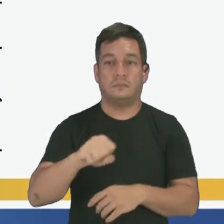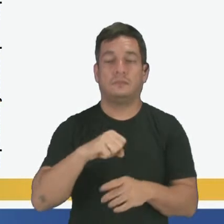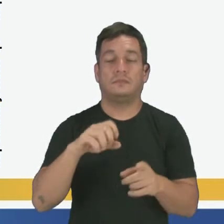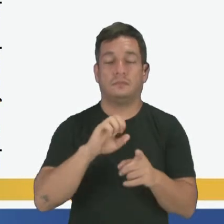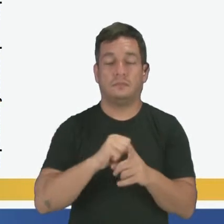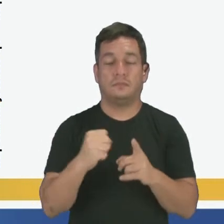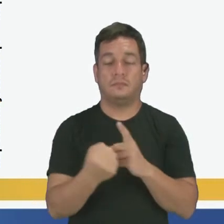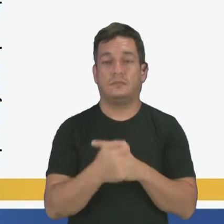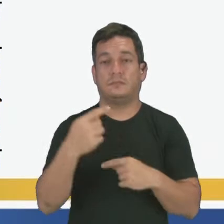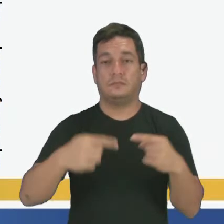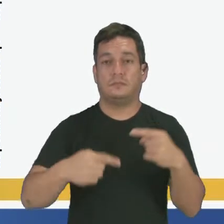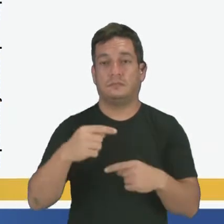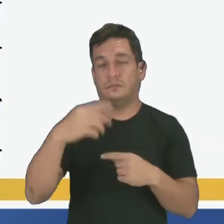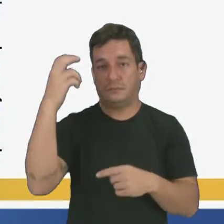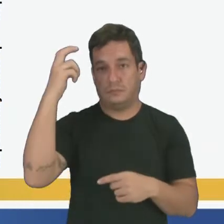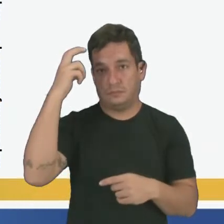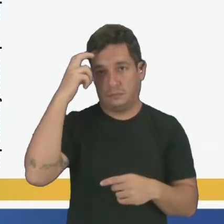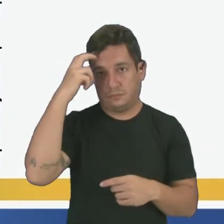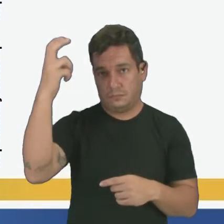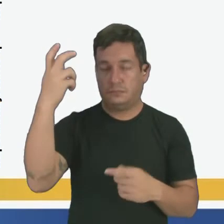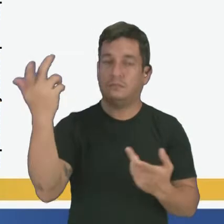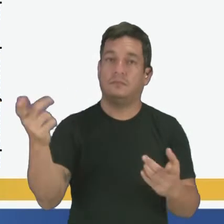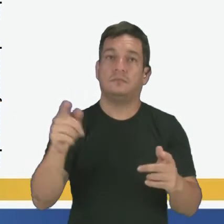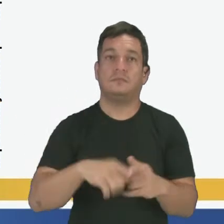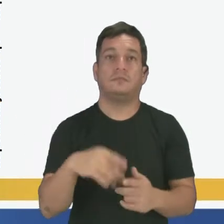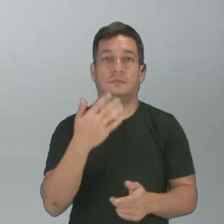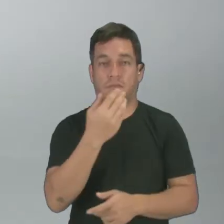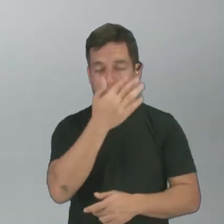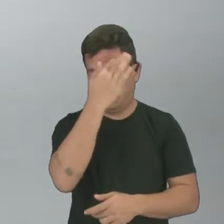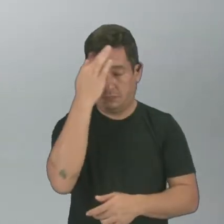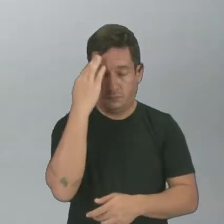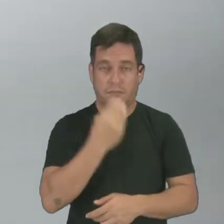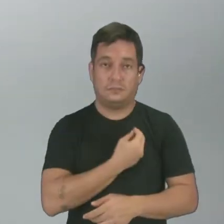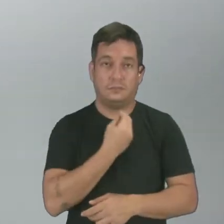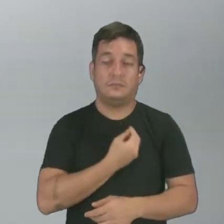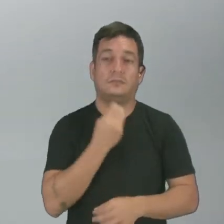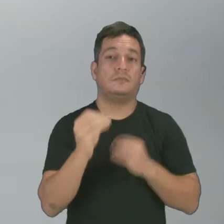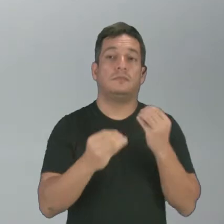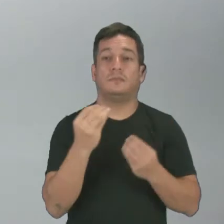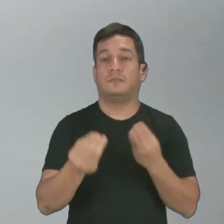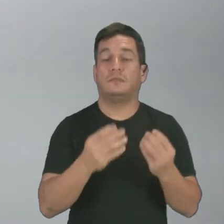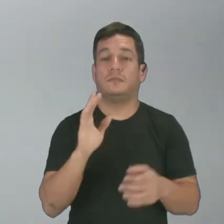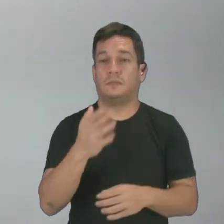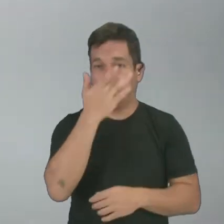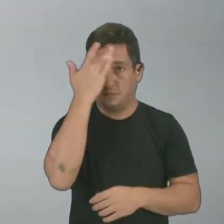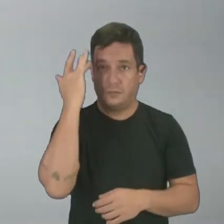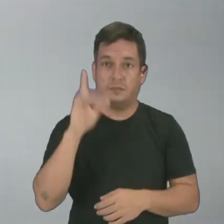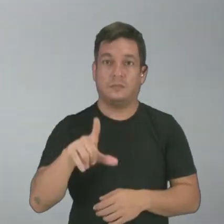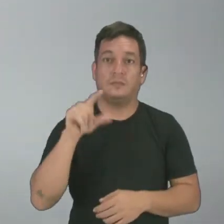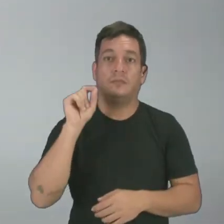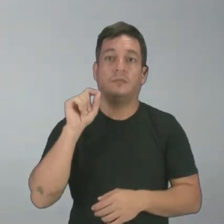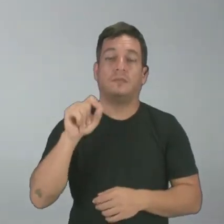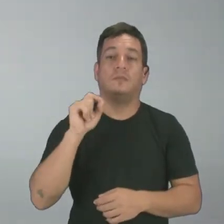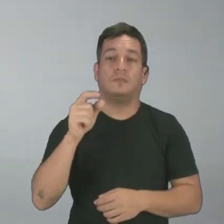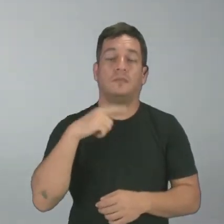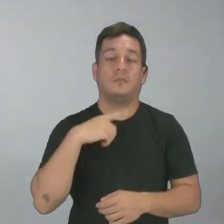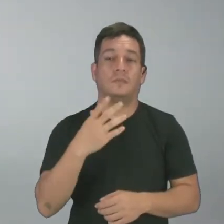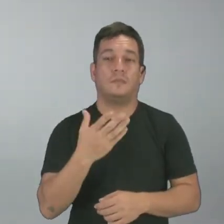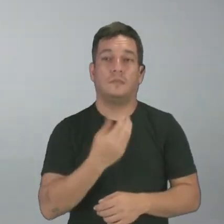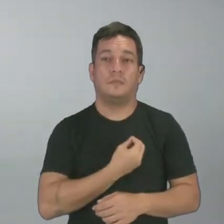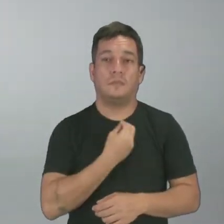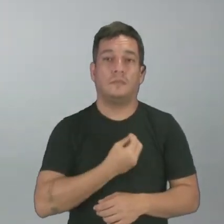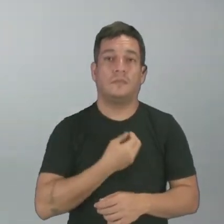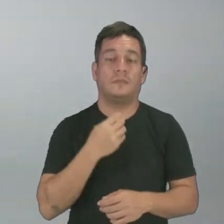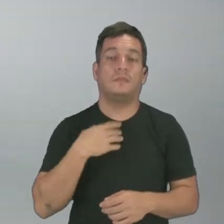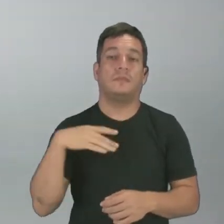e políticos. Então, a filosofia de vida é uma maneira que a pessoa escolhe viver na